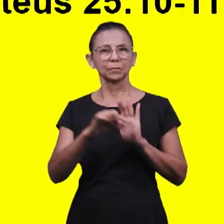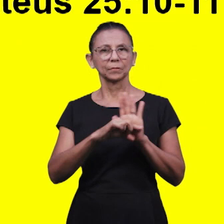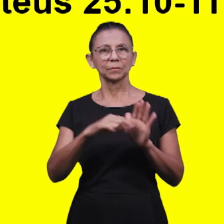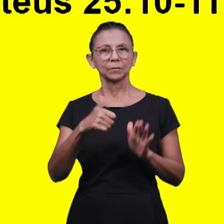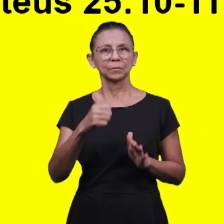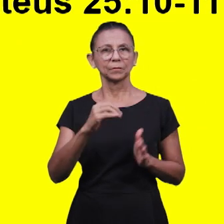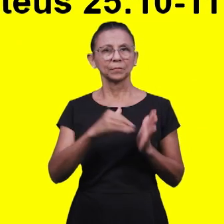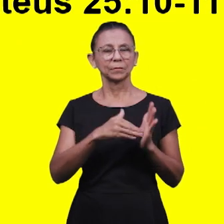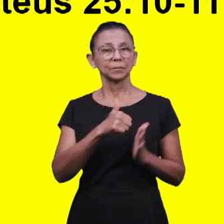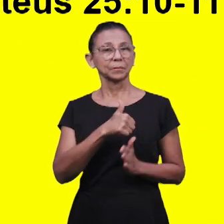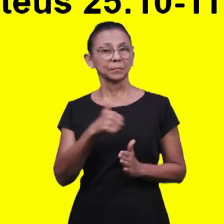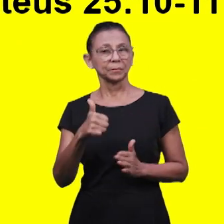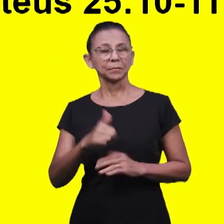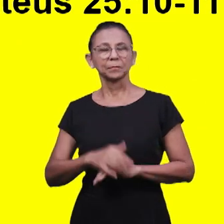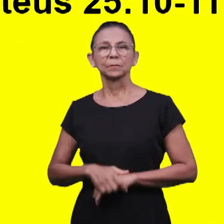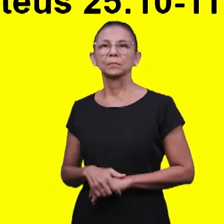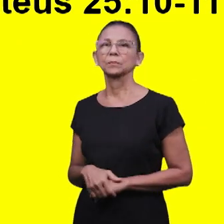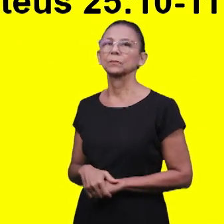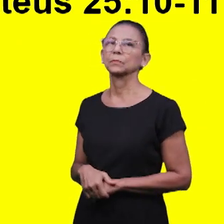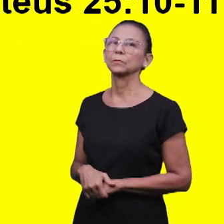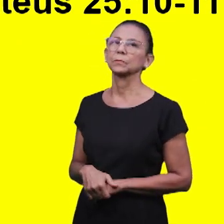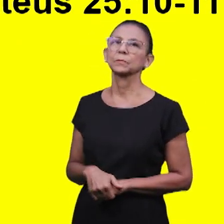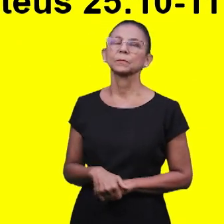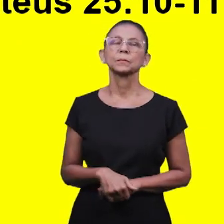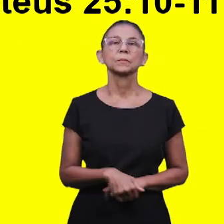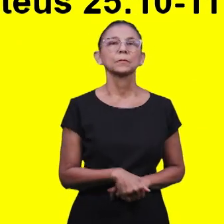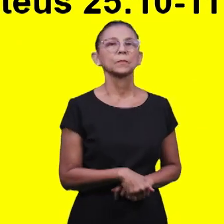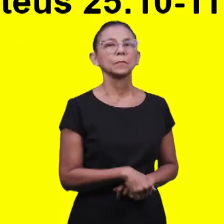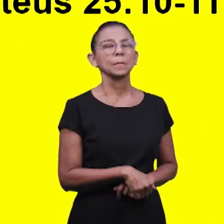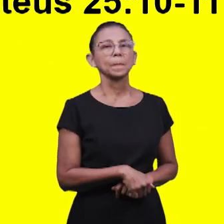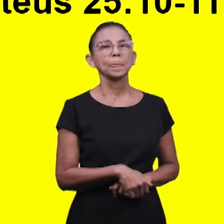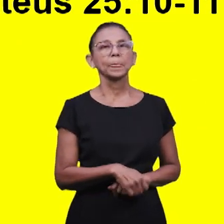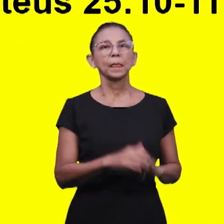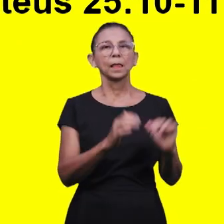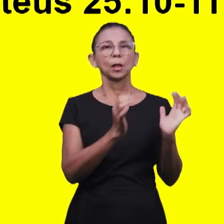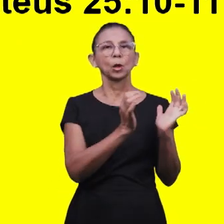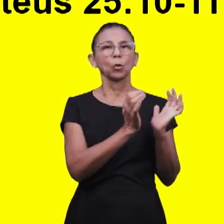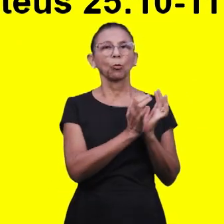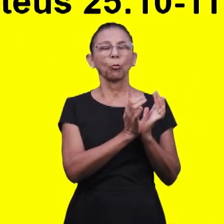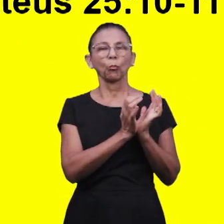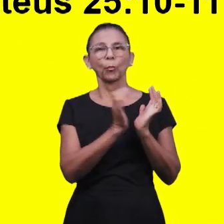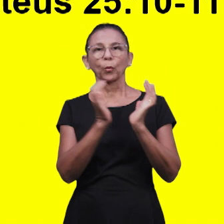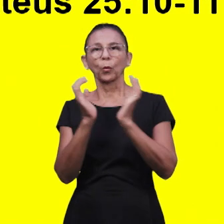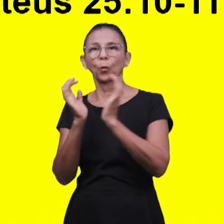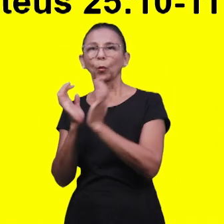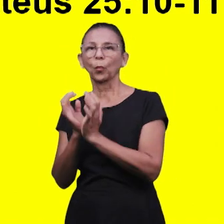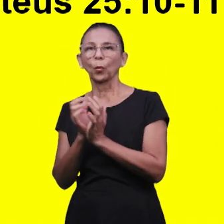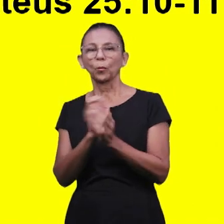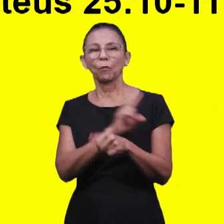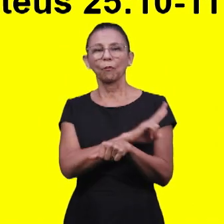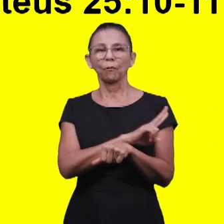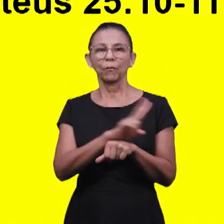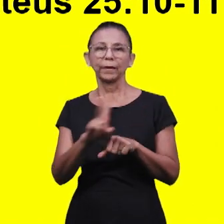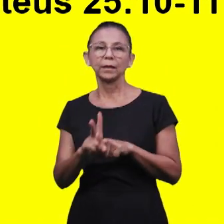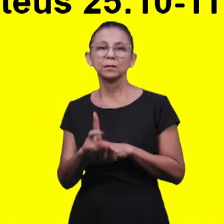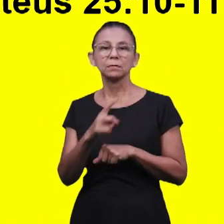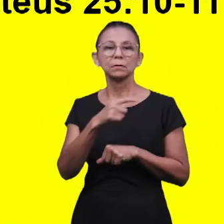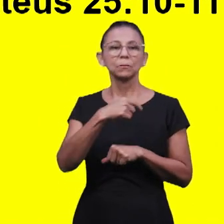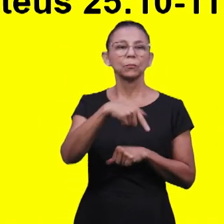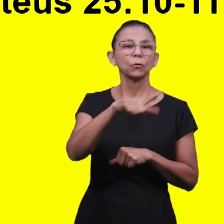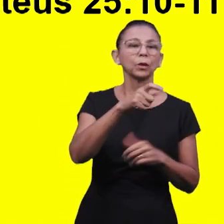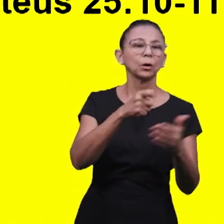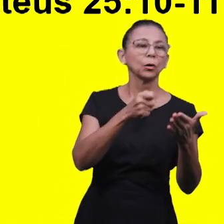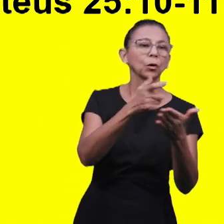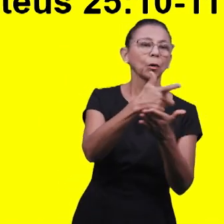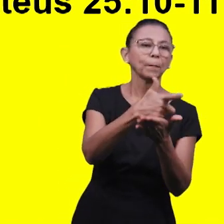E tendo elas ido comprá-lo, chegou o esposo e as que estavam preparadas entraram